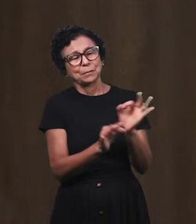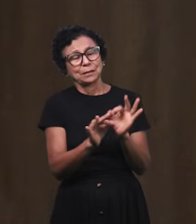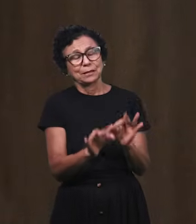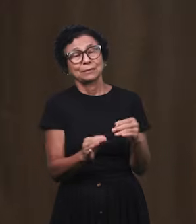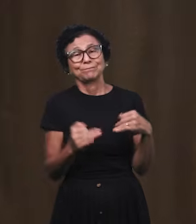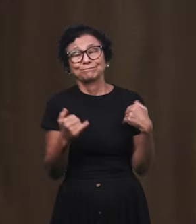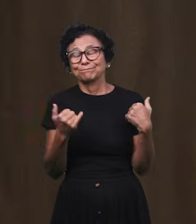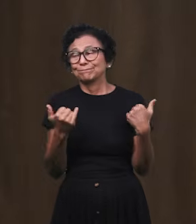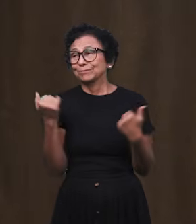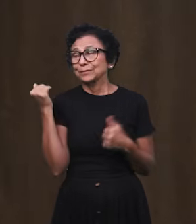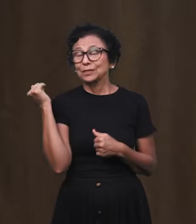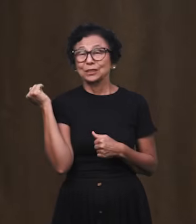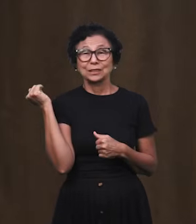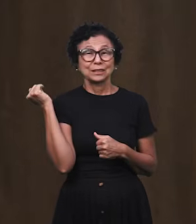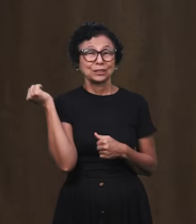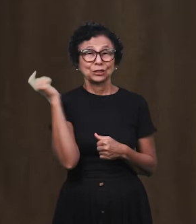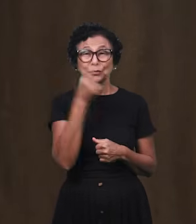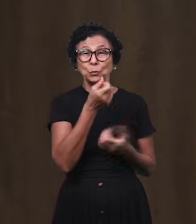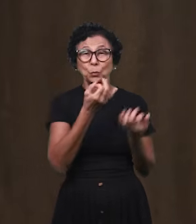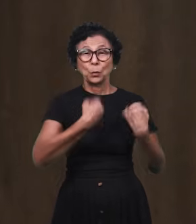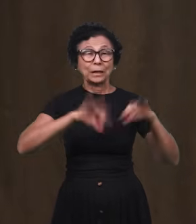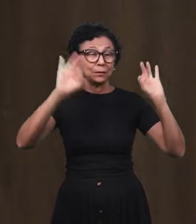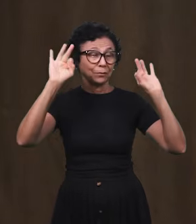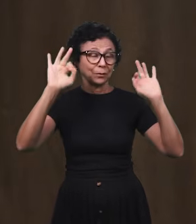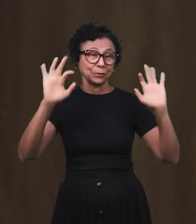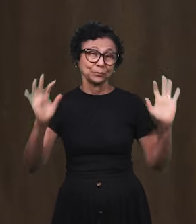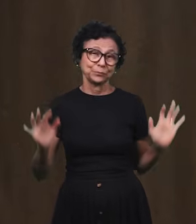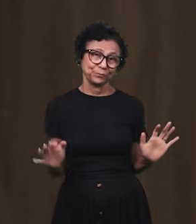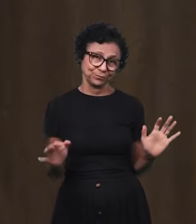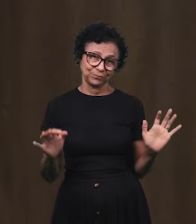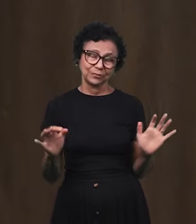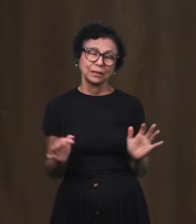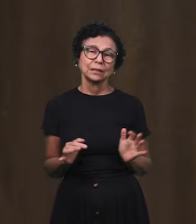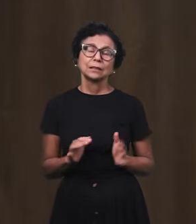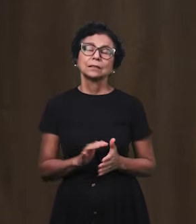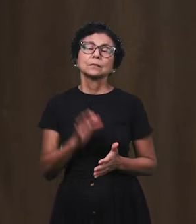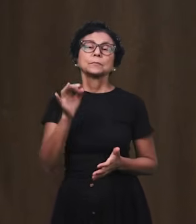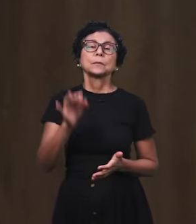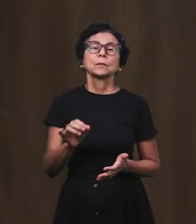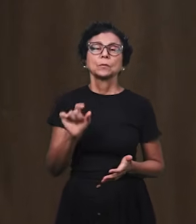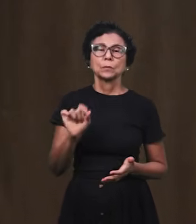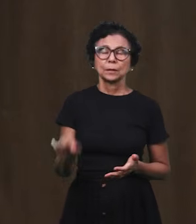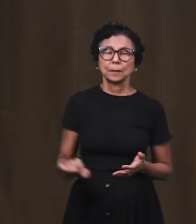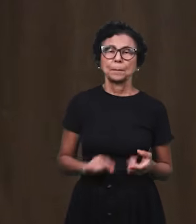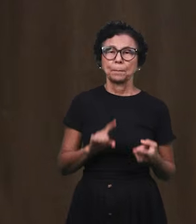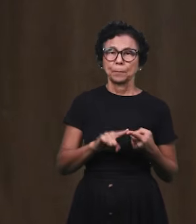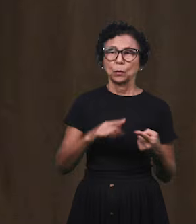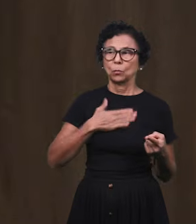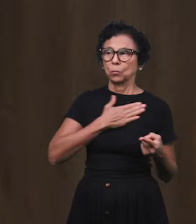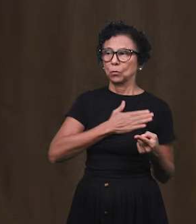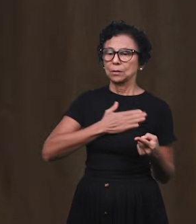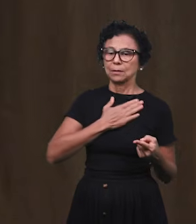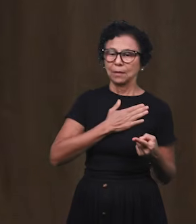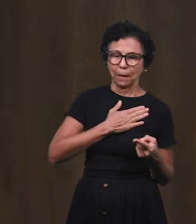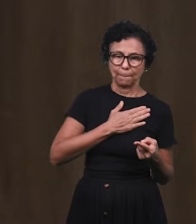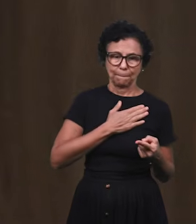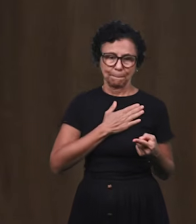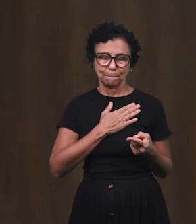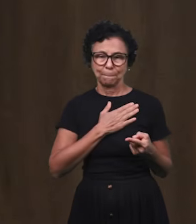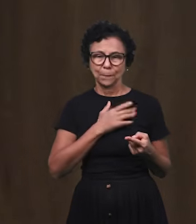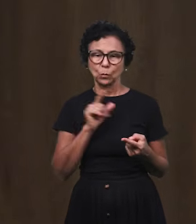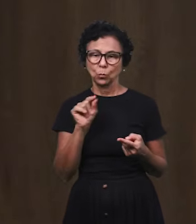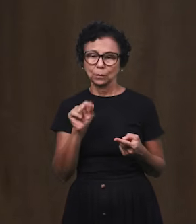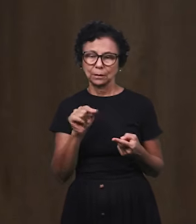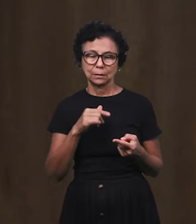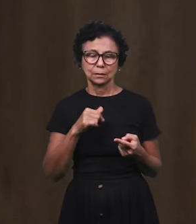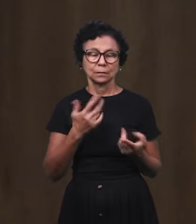você gosta. Gente, são infinitas possibilidades. Então, você vai encontrar 2, 3 que você se identifica mais. Seja no